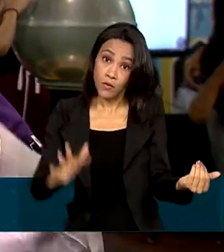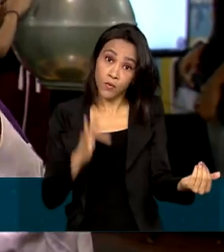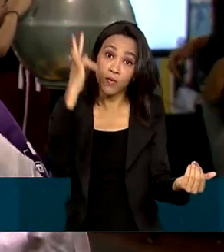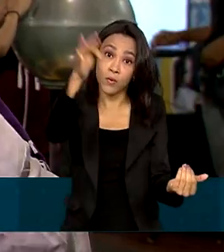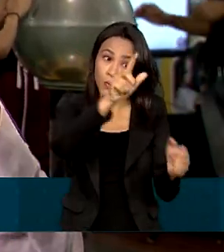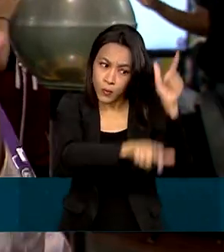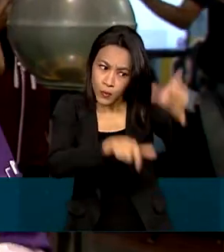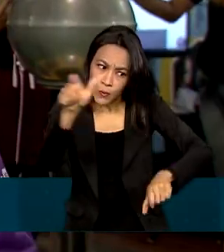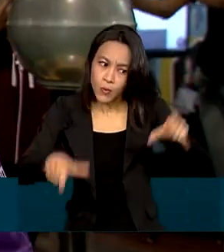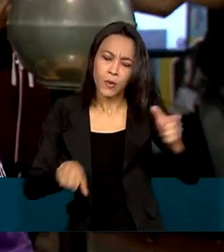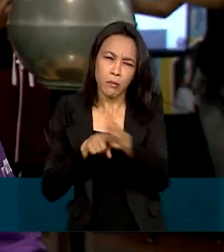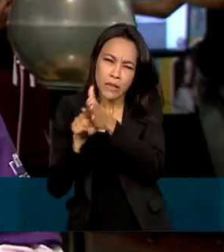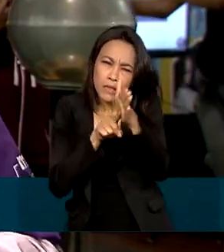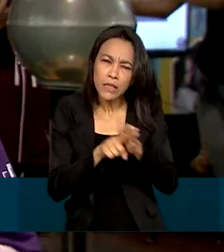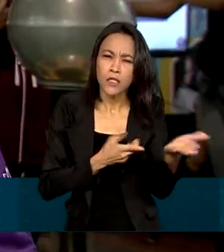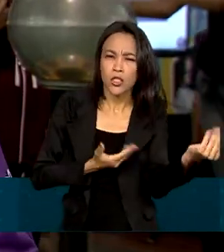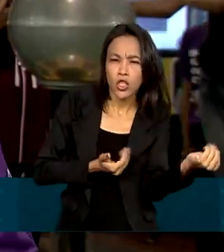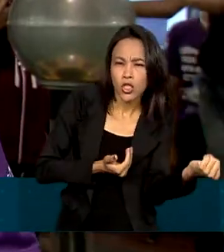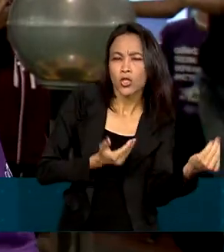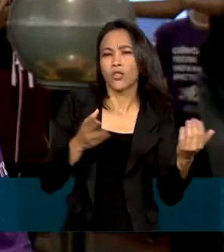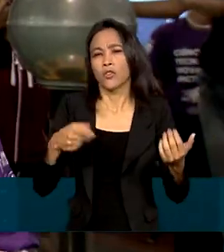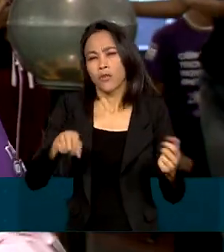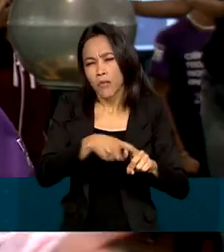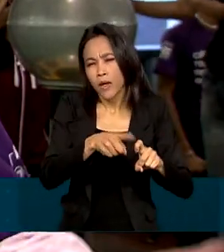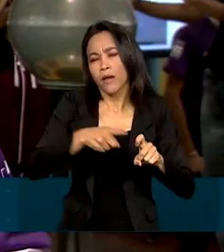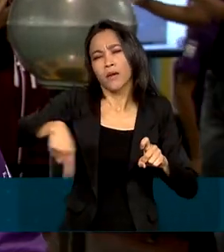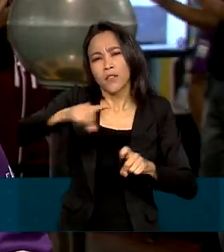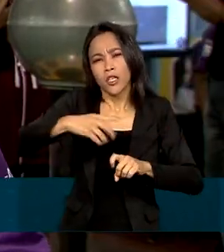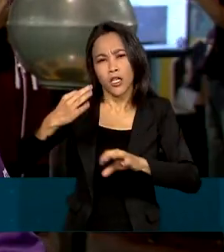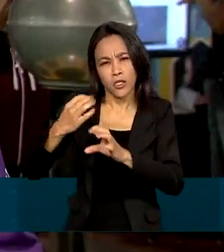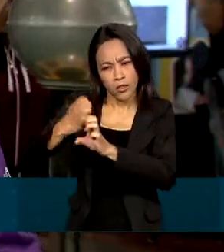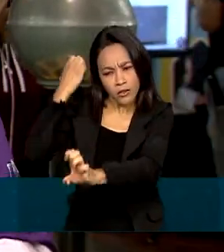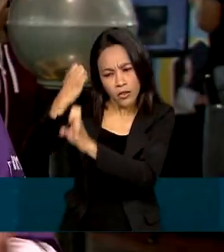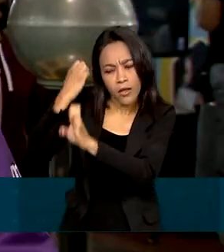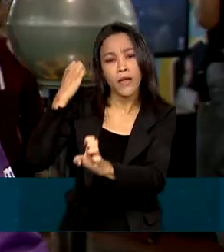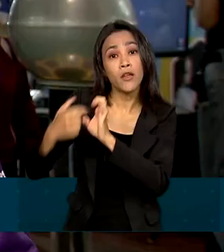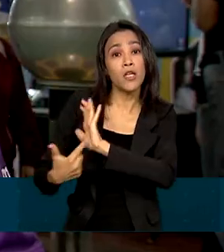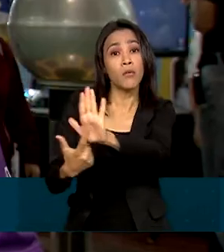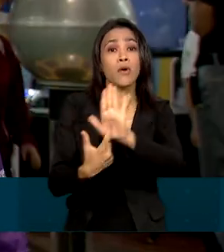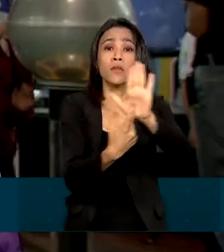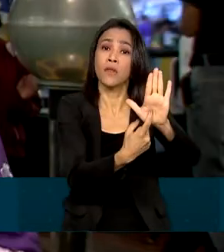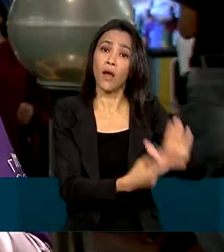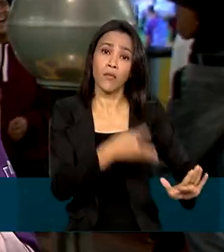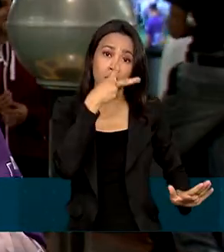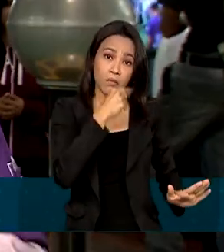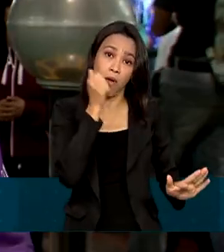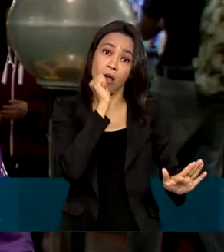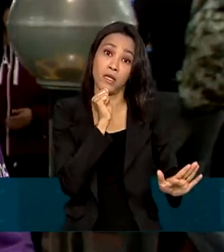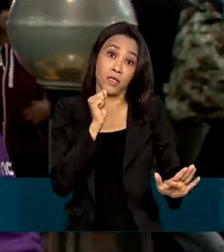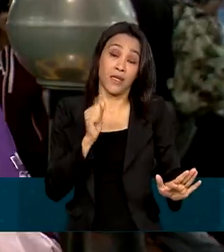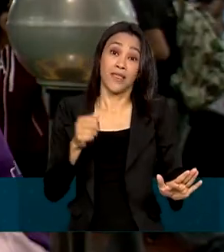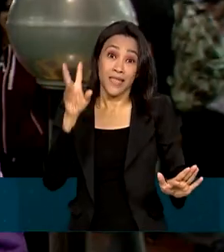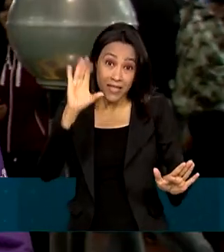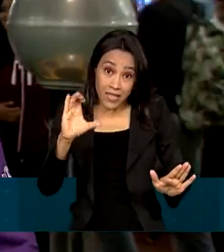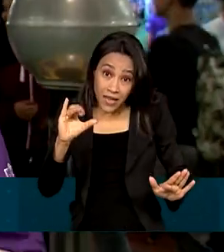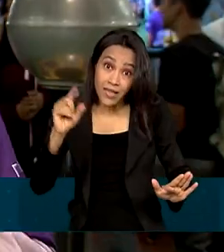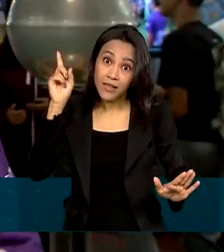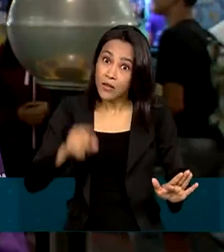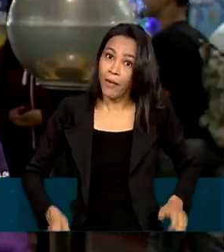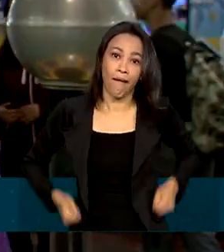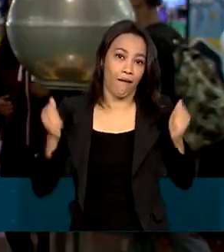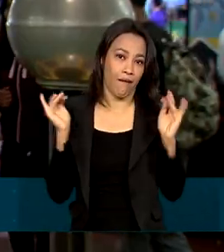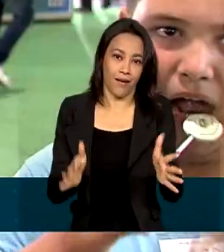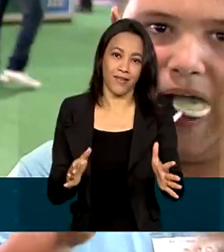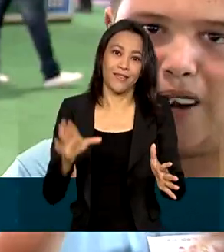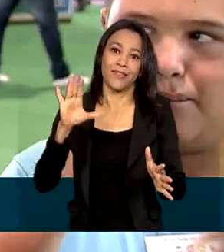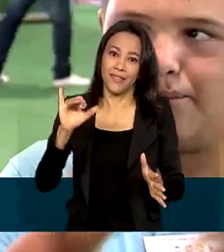cientistas, médicos, engenheiros, né, se motivem a estudar e mostrar para o cidadão comum, ou seja, os pais que vão acompanhar, que ciência não é um gasto, ciência é investimento